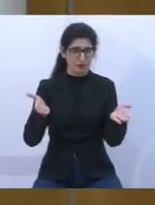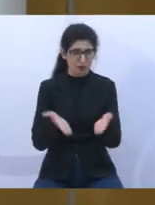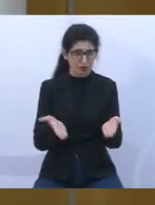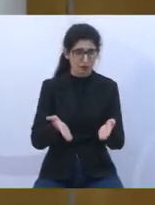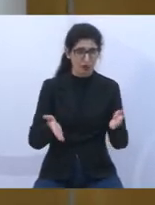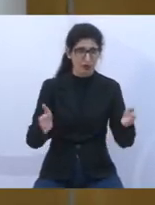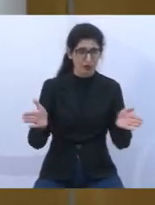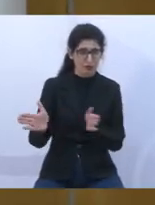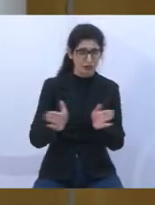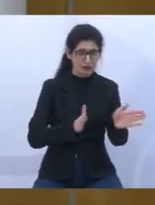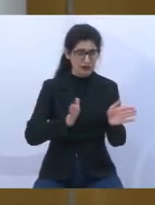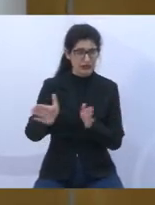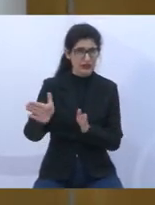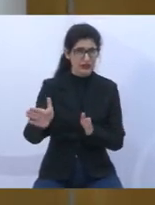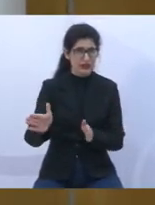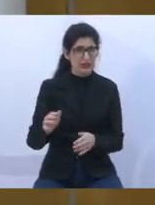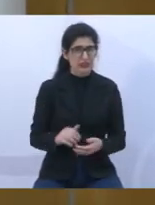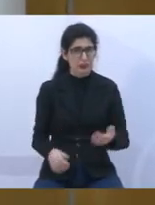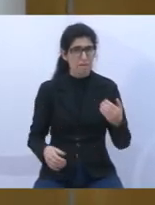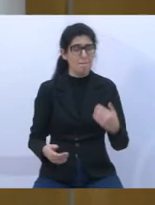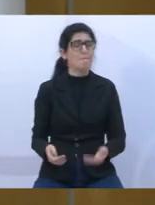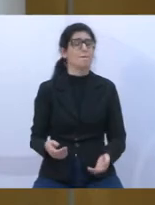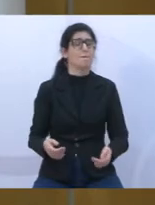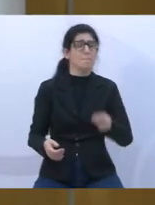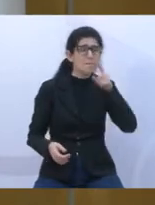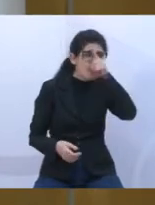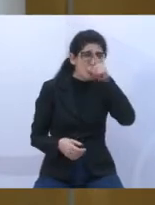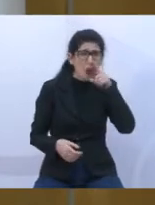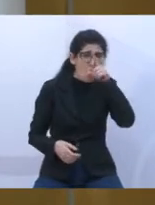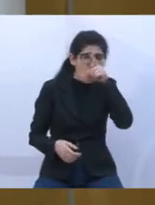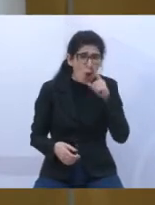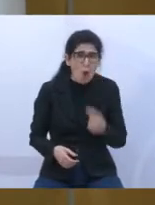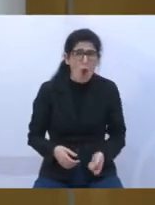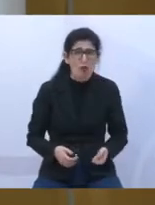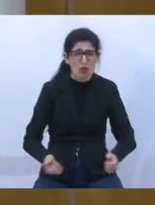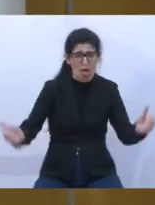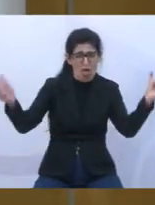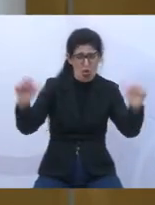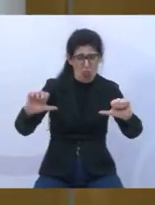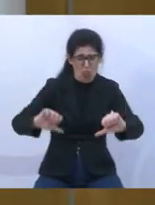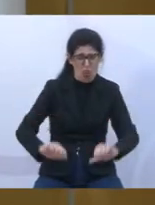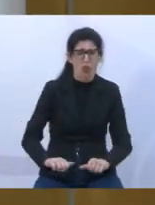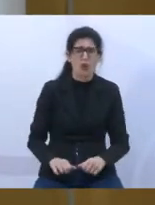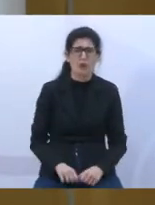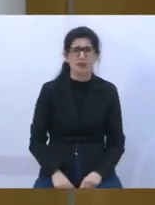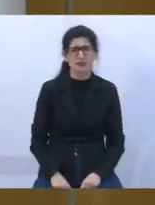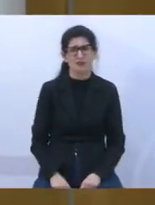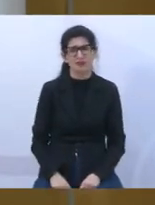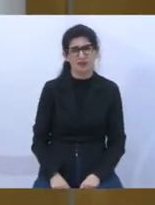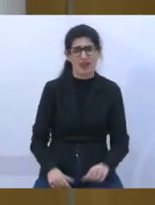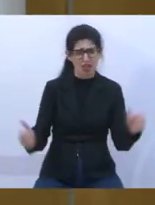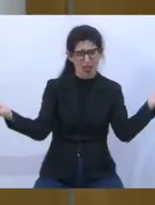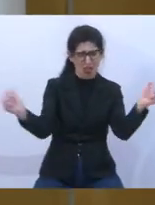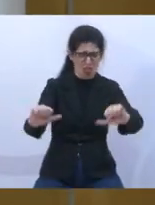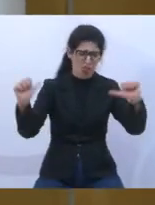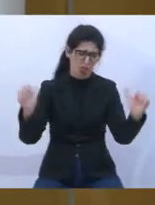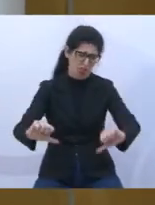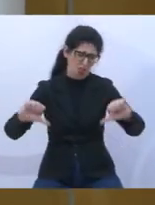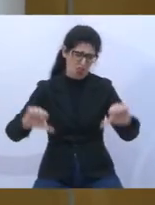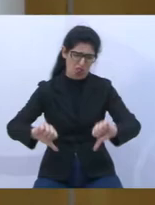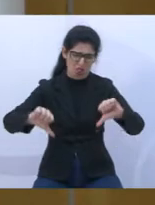e a cair no redemoinho de desorganização e é o que nós estamos